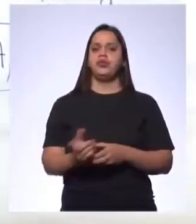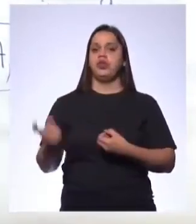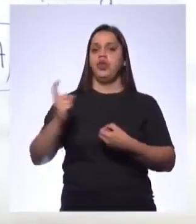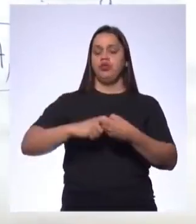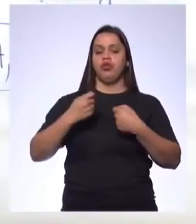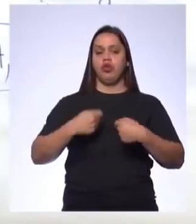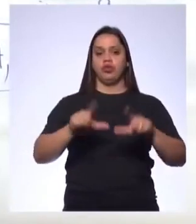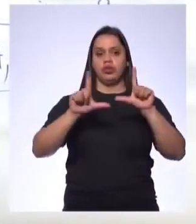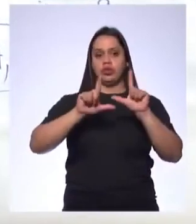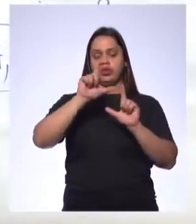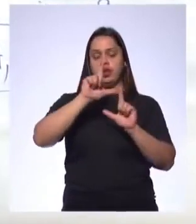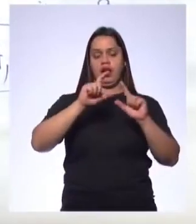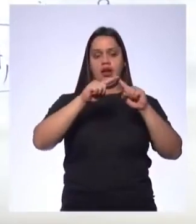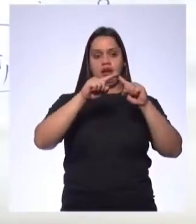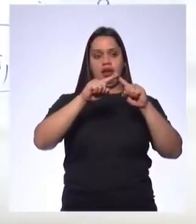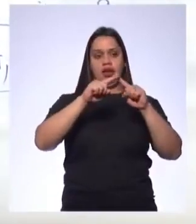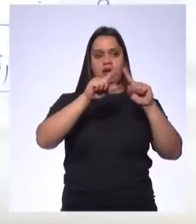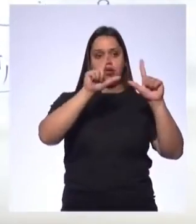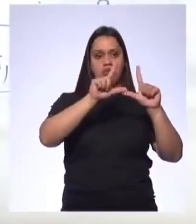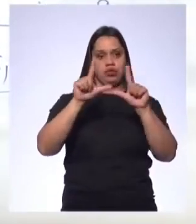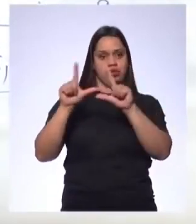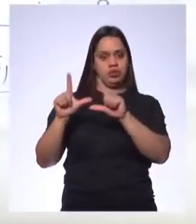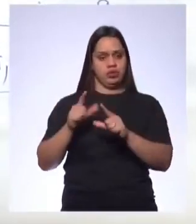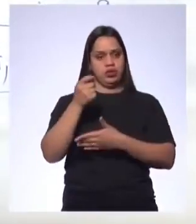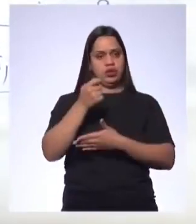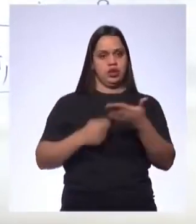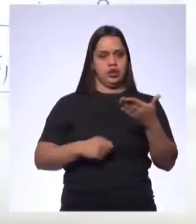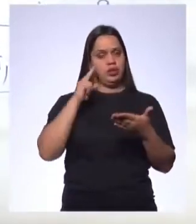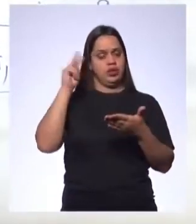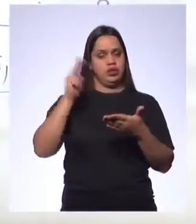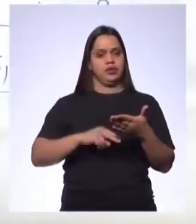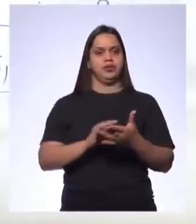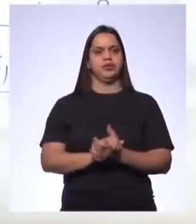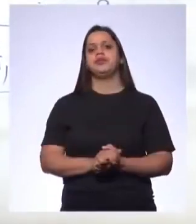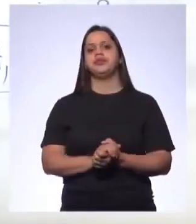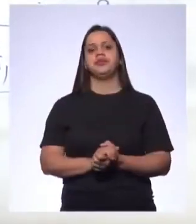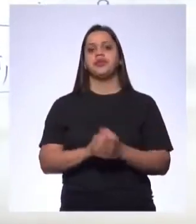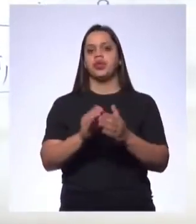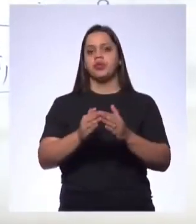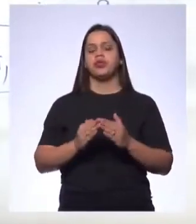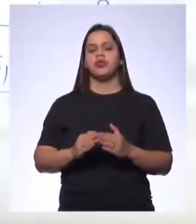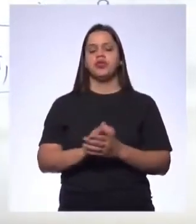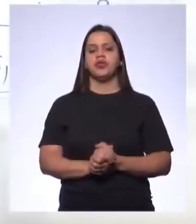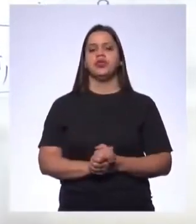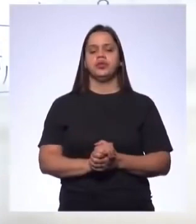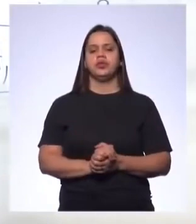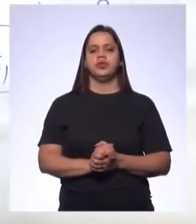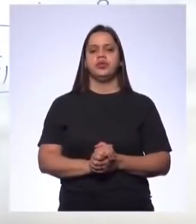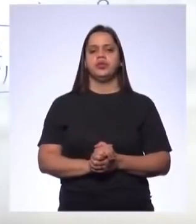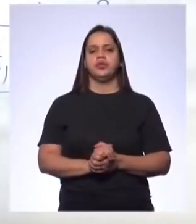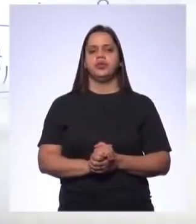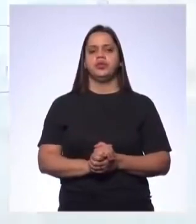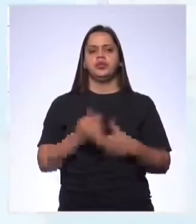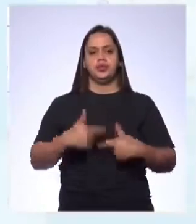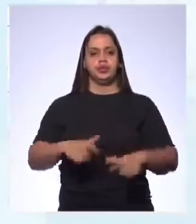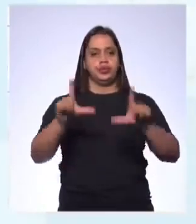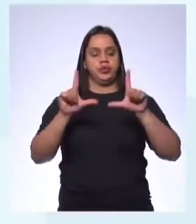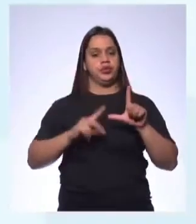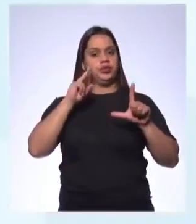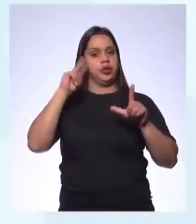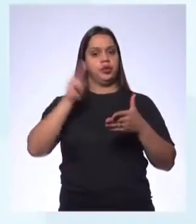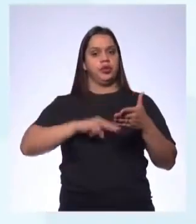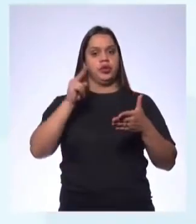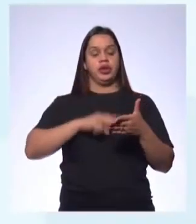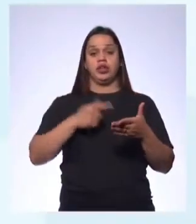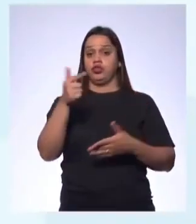por favor, para nós lermos o texto. Por favor. Tá? Então, pode pôr na tela, nós vamos ler